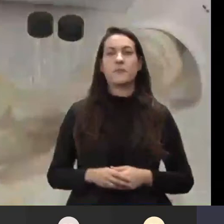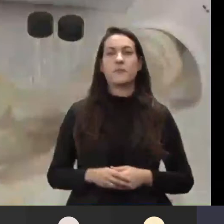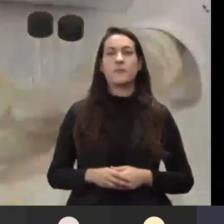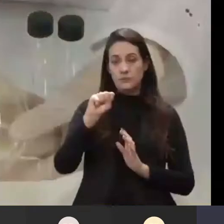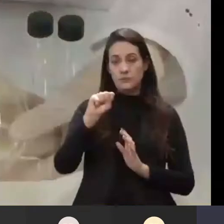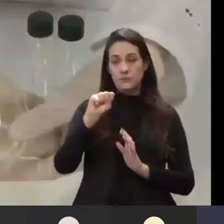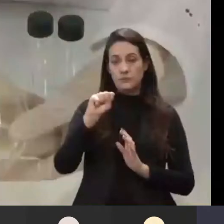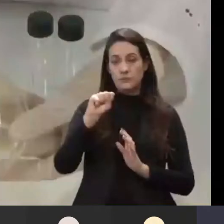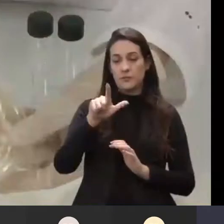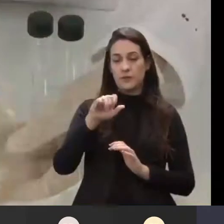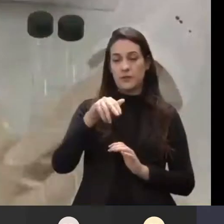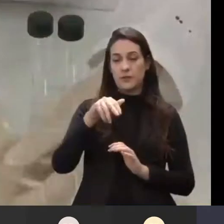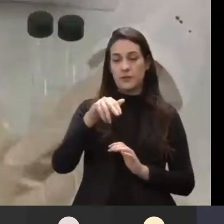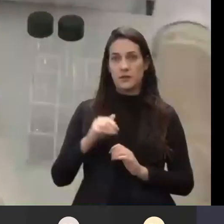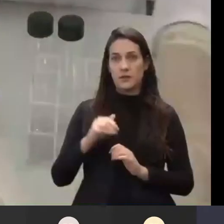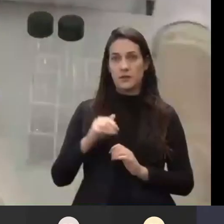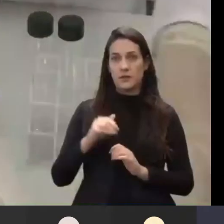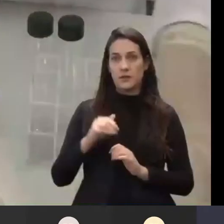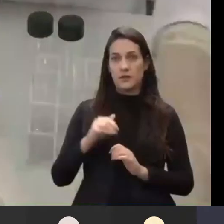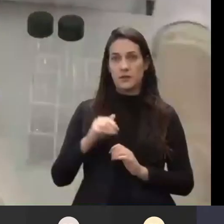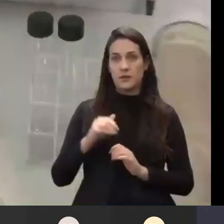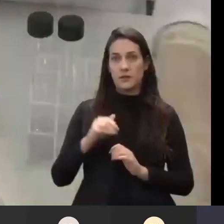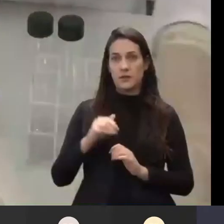com duas cepas bacterianas, a E. coli